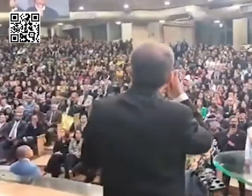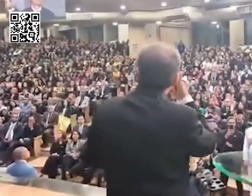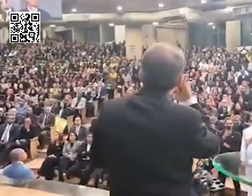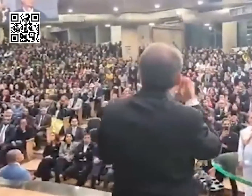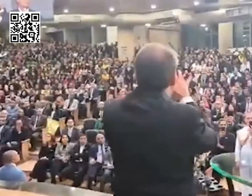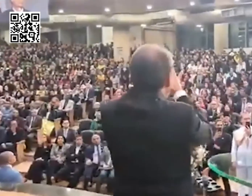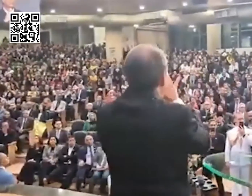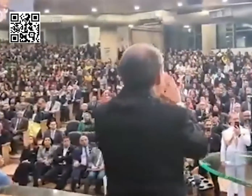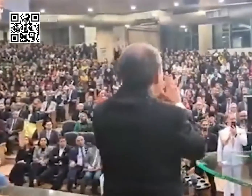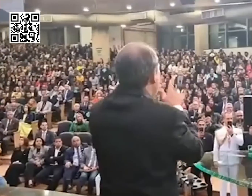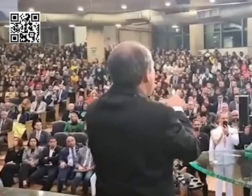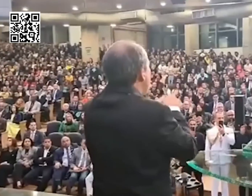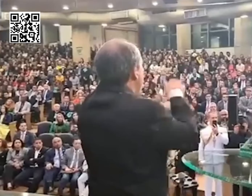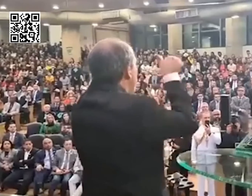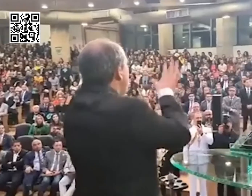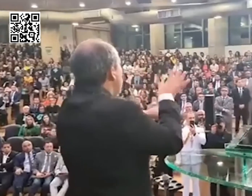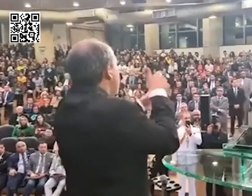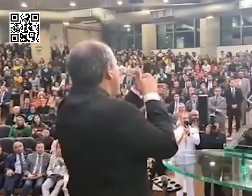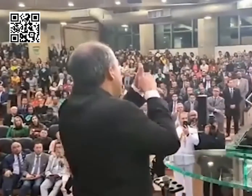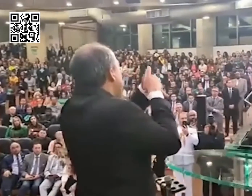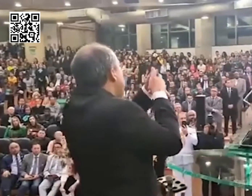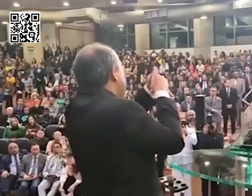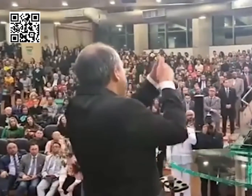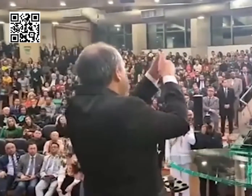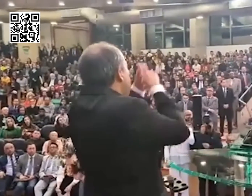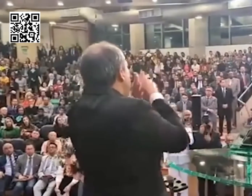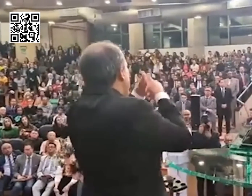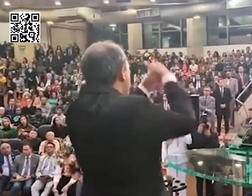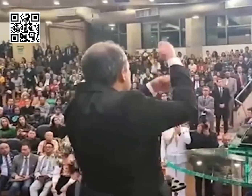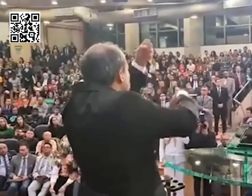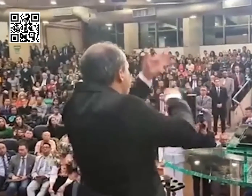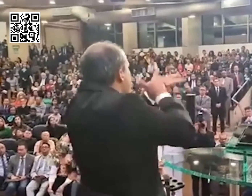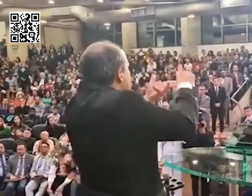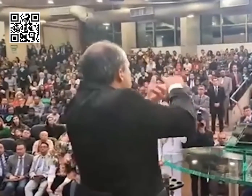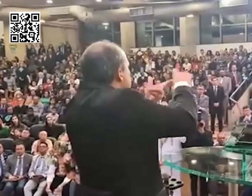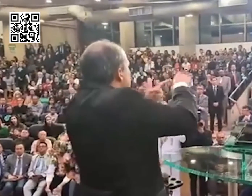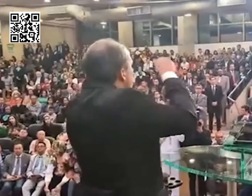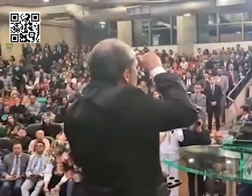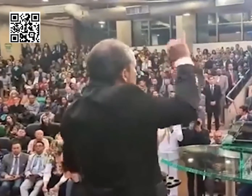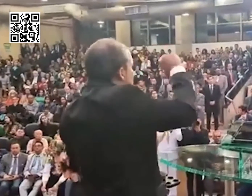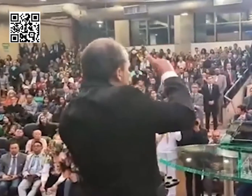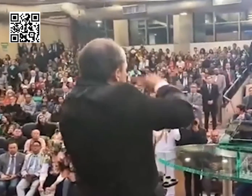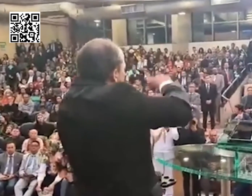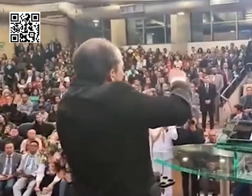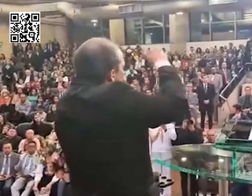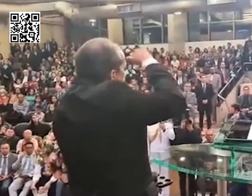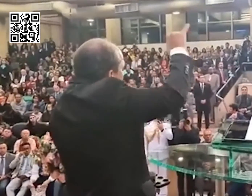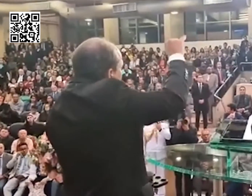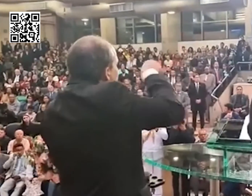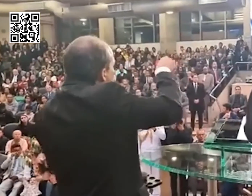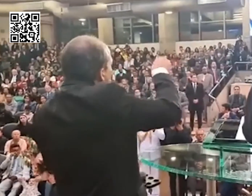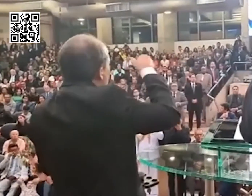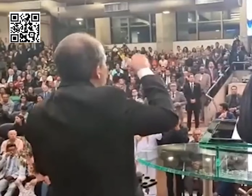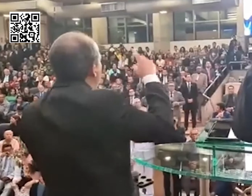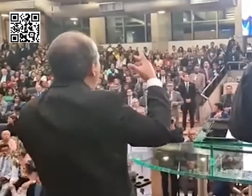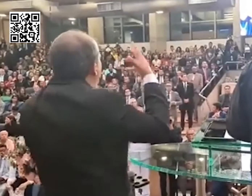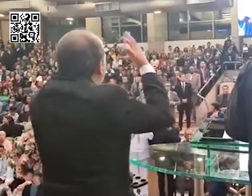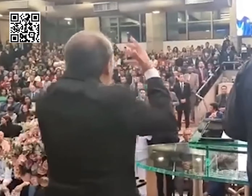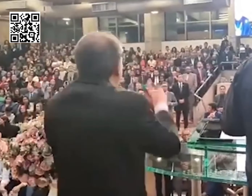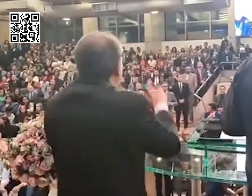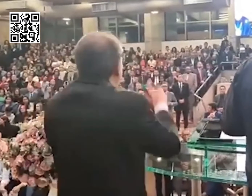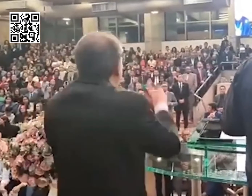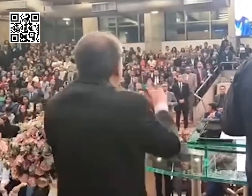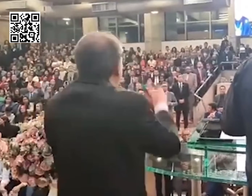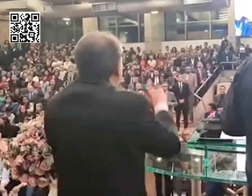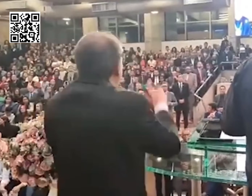do Nordeste, falem com ele para onde nós poderemos ir para que eles não embarquem nesta